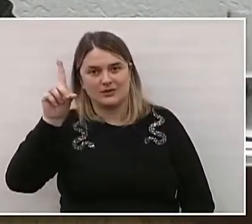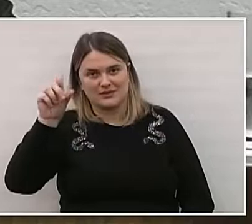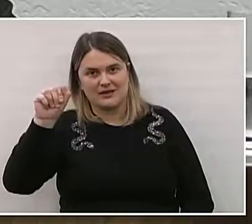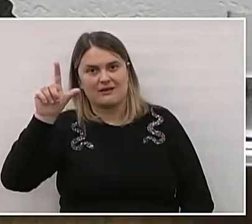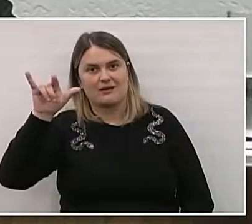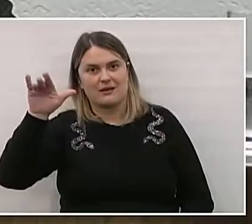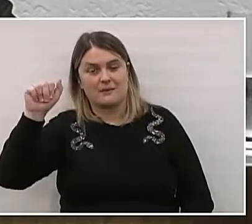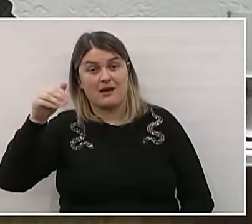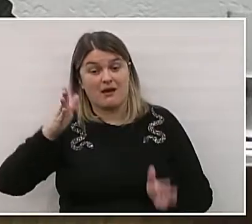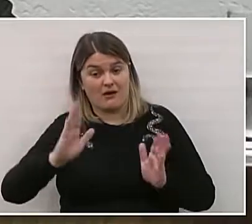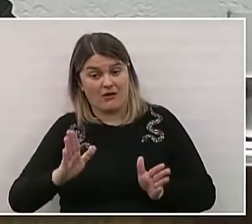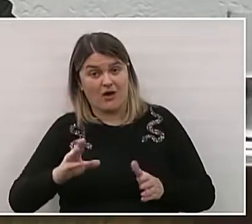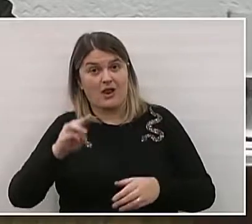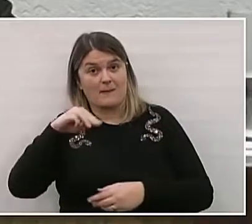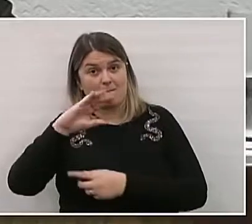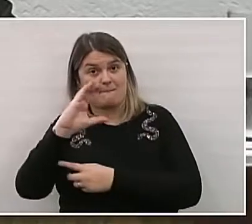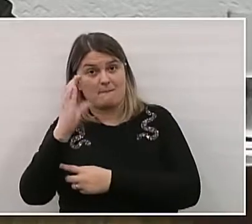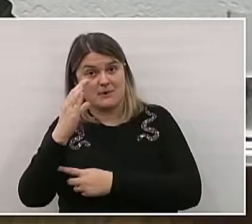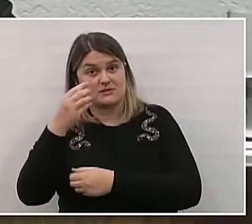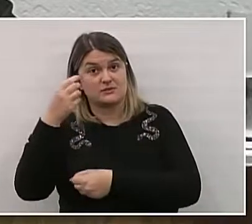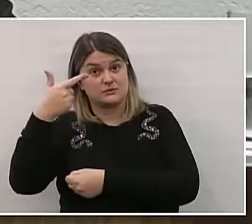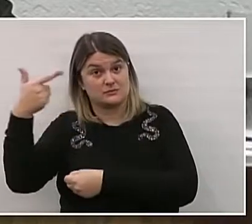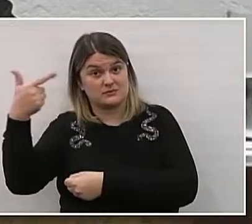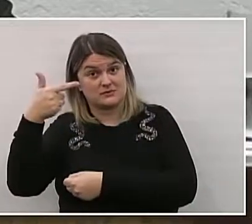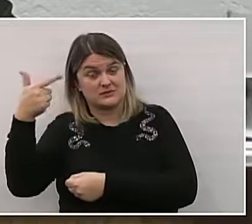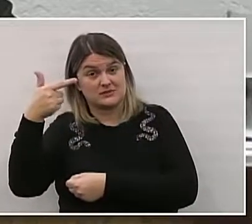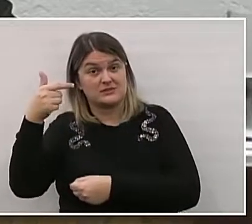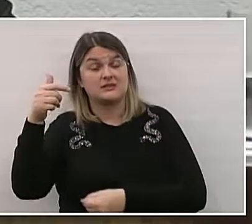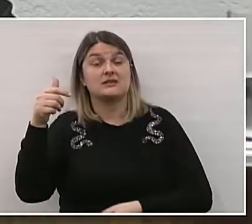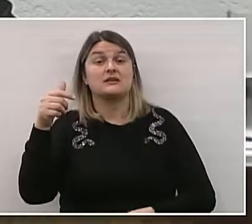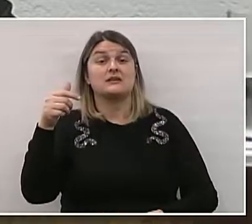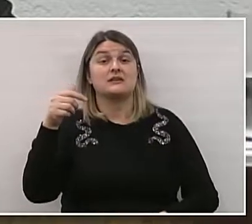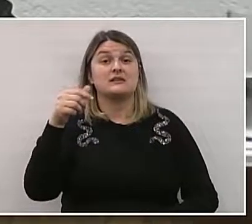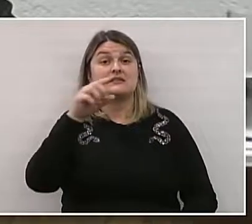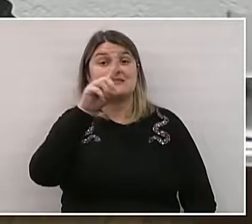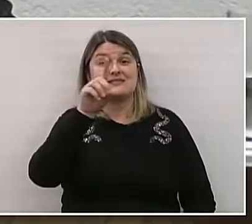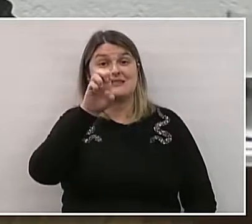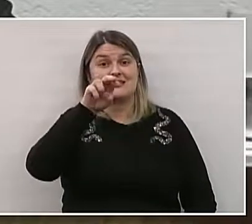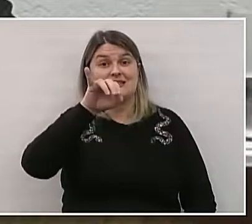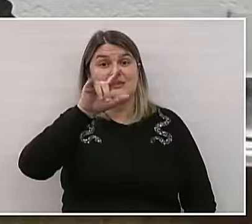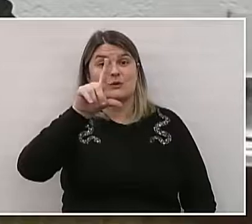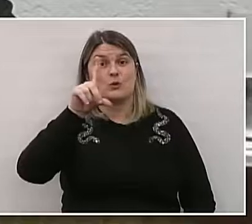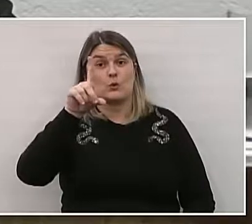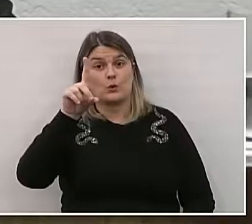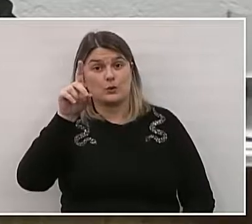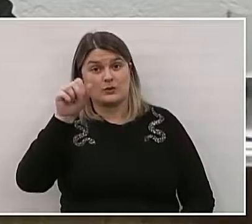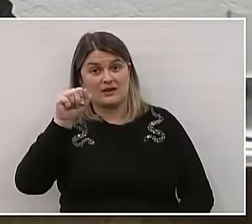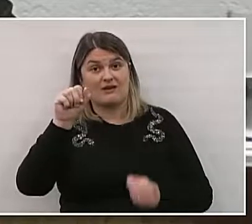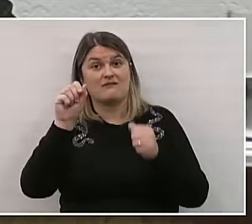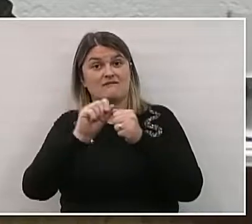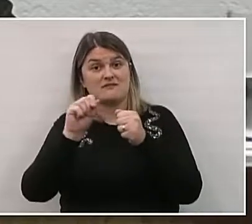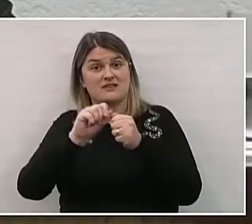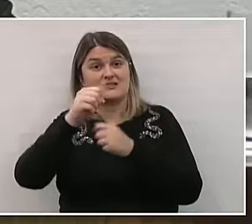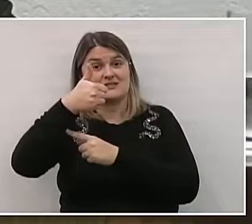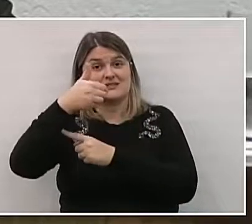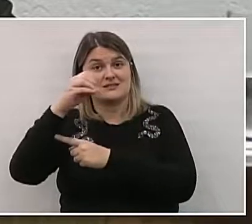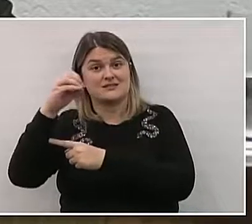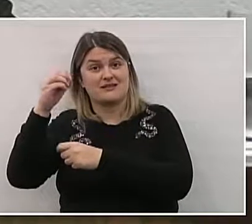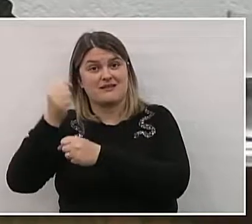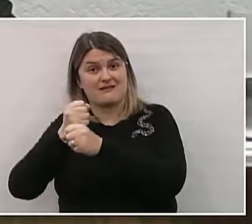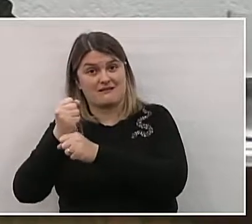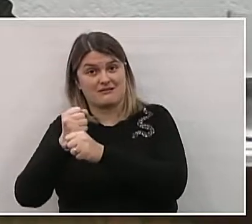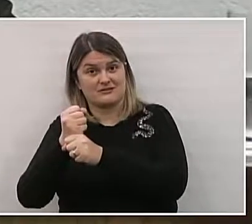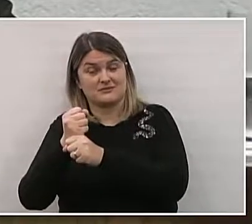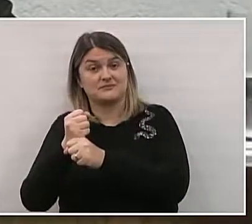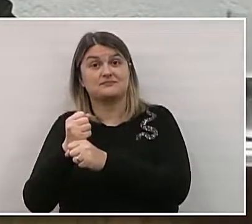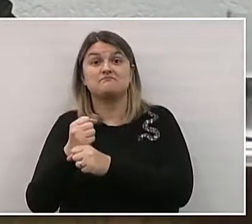março deste ano, de 2022, Zenilda completou 100 anos. E neste século de vida,